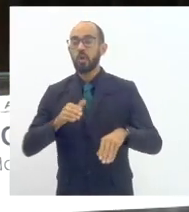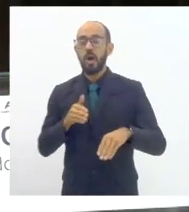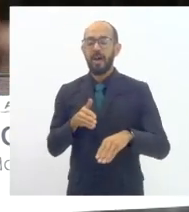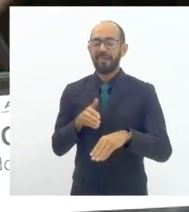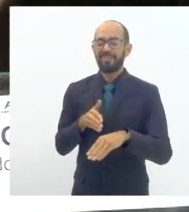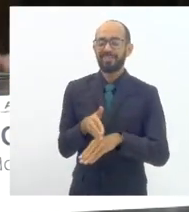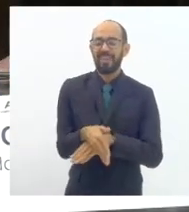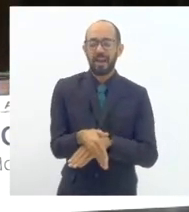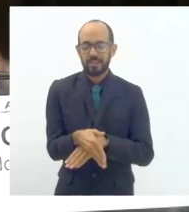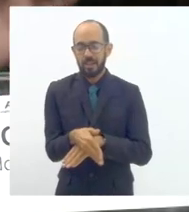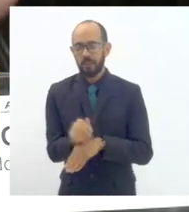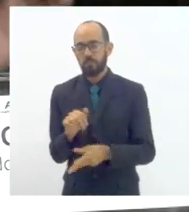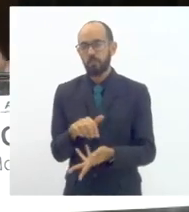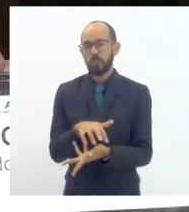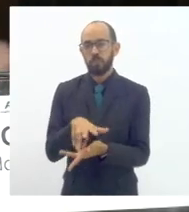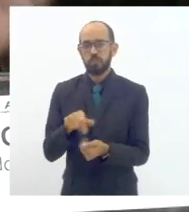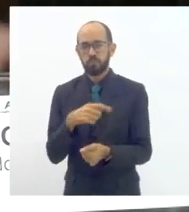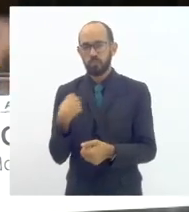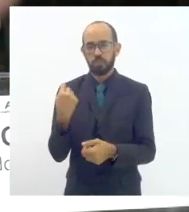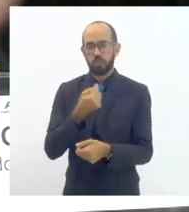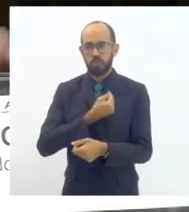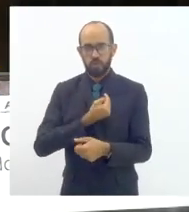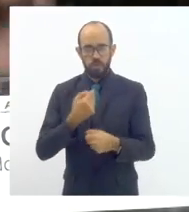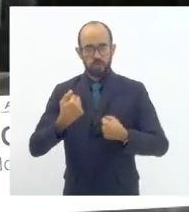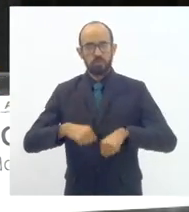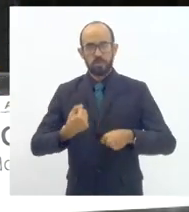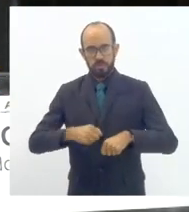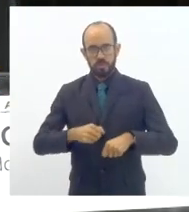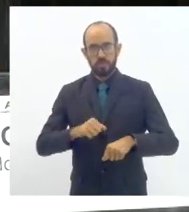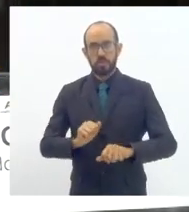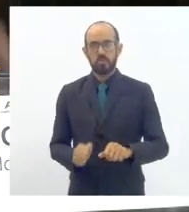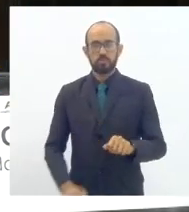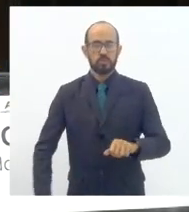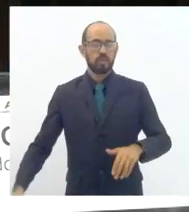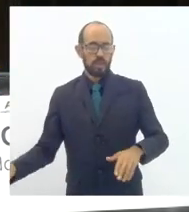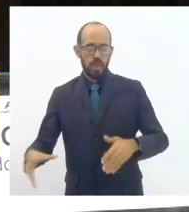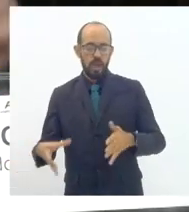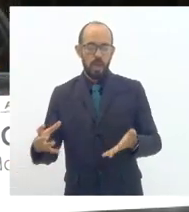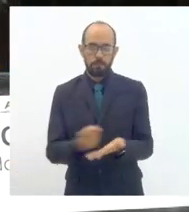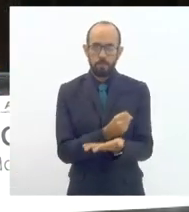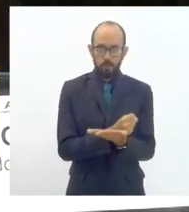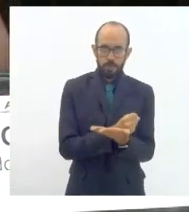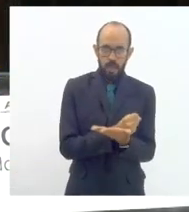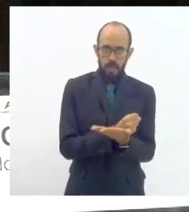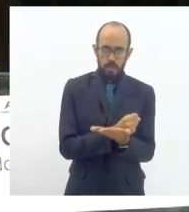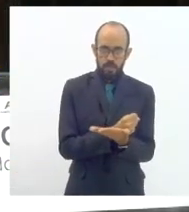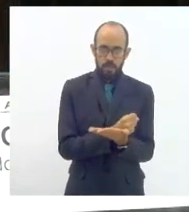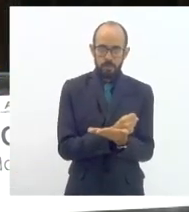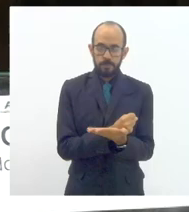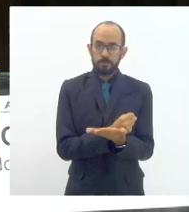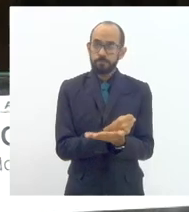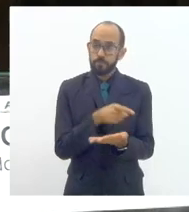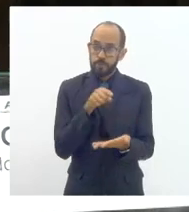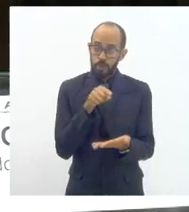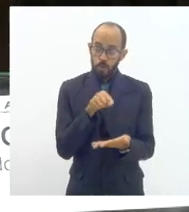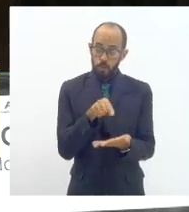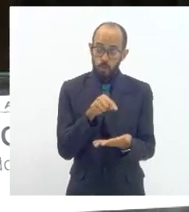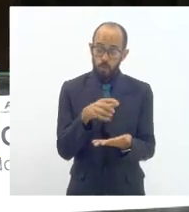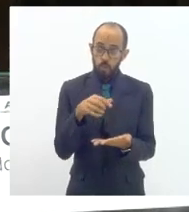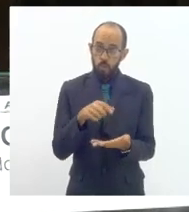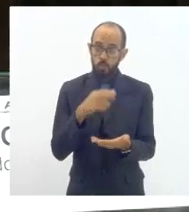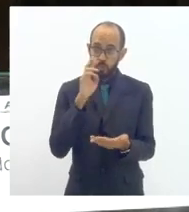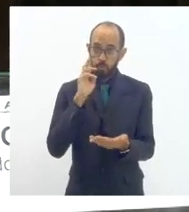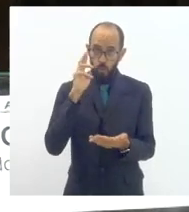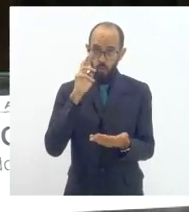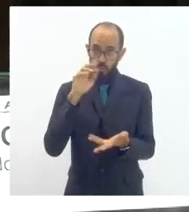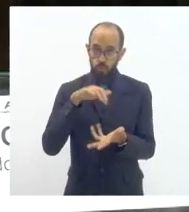entrada para o mundo em que a gente deve se tornar proprietário dele. E como proprietário desse mundo, fazer de